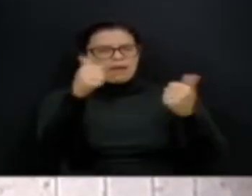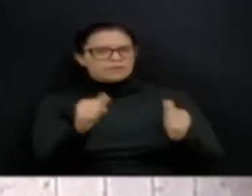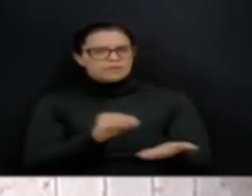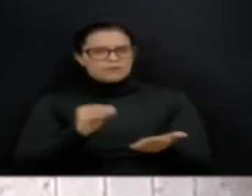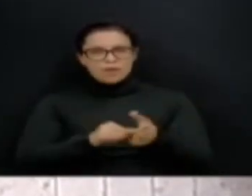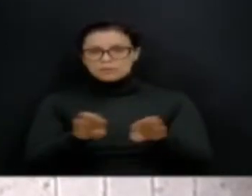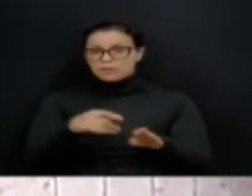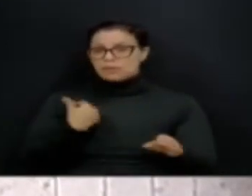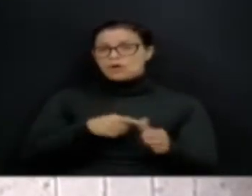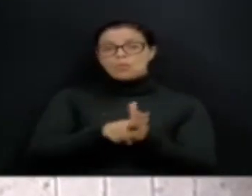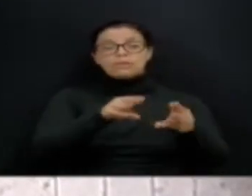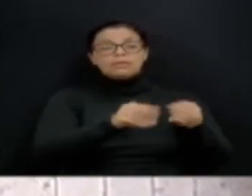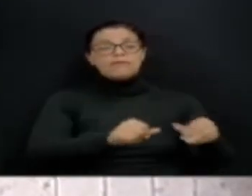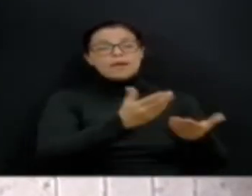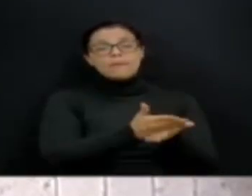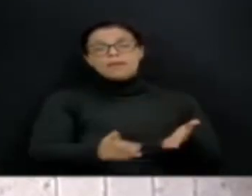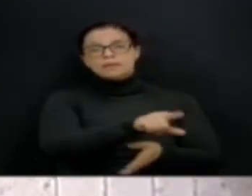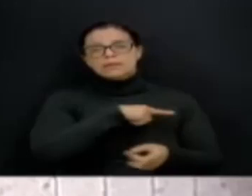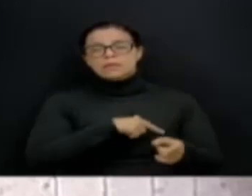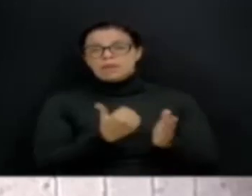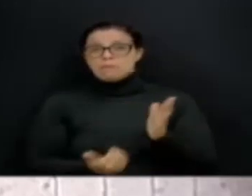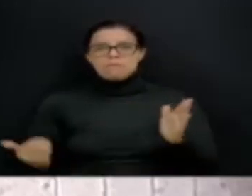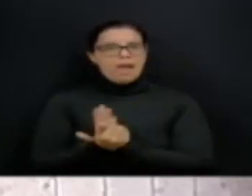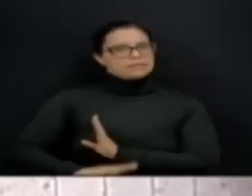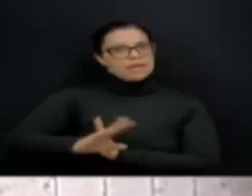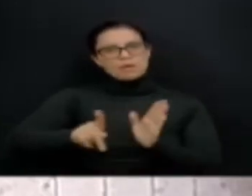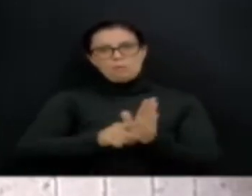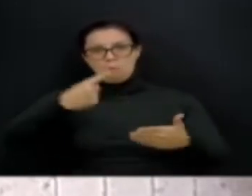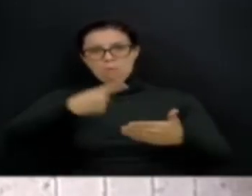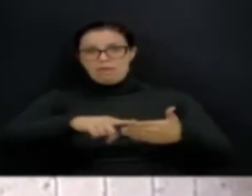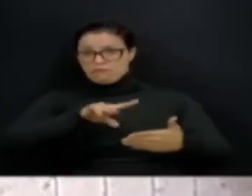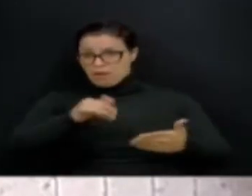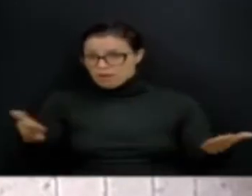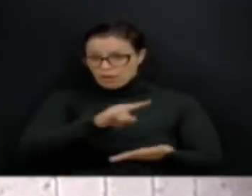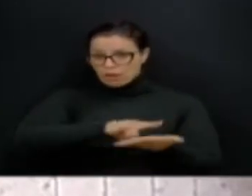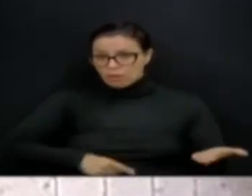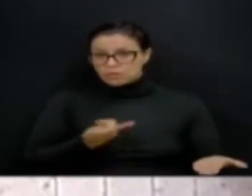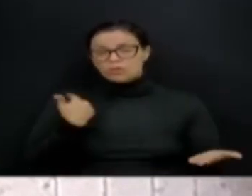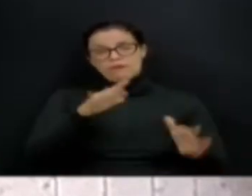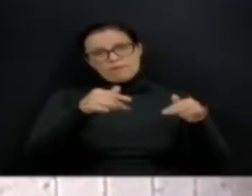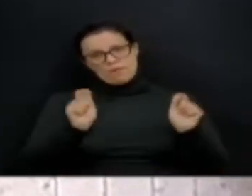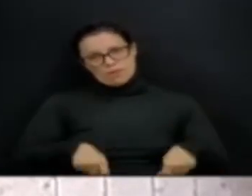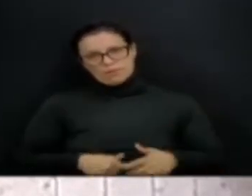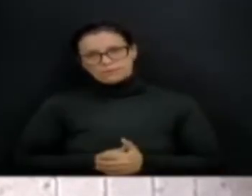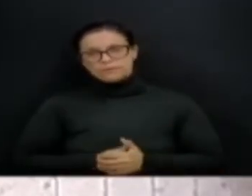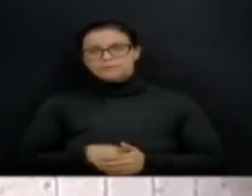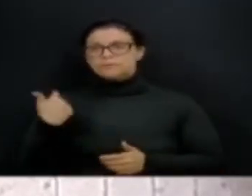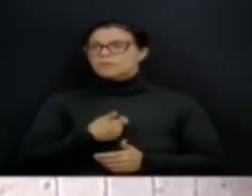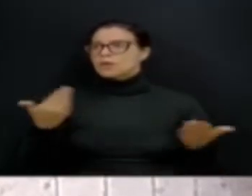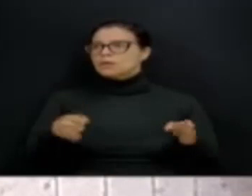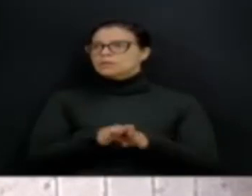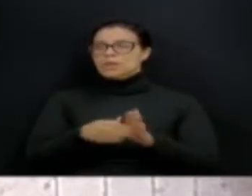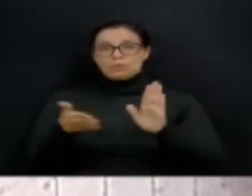avaliações das desapropriações e o superfaturamento da tarifa, como está sendo colocado, pode ter um fim. Eu acabei